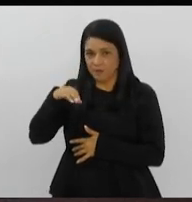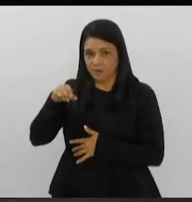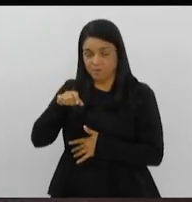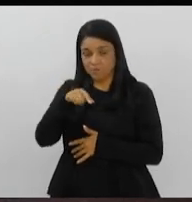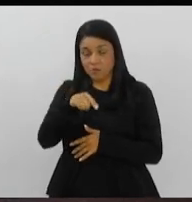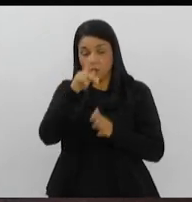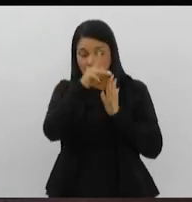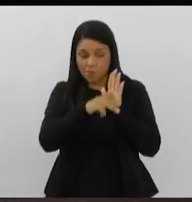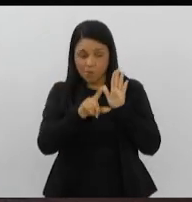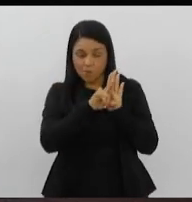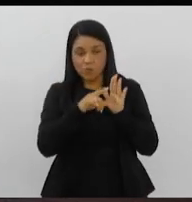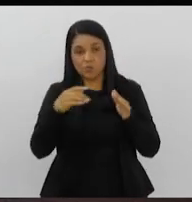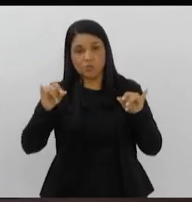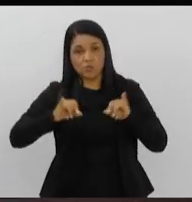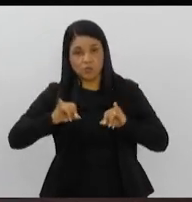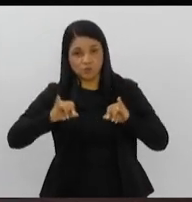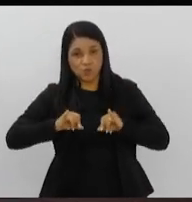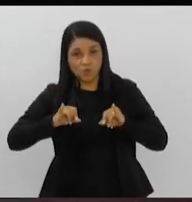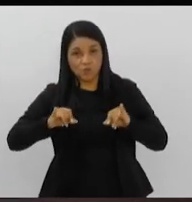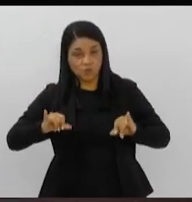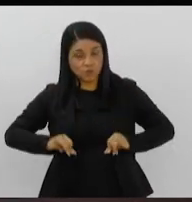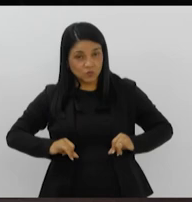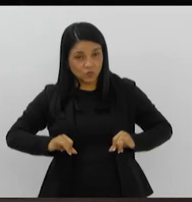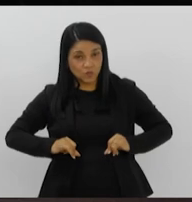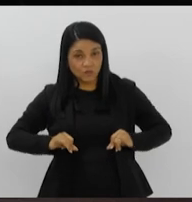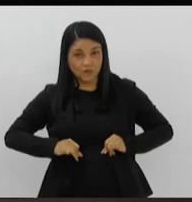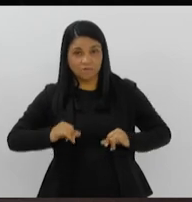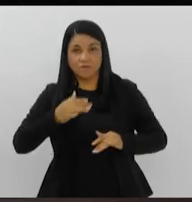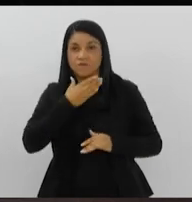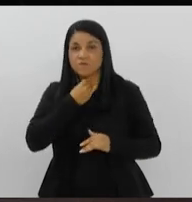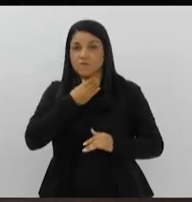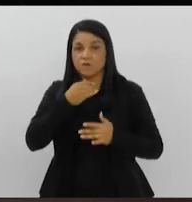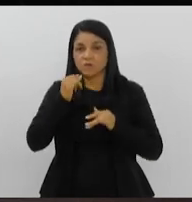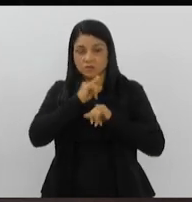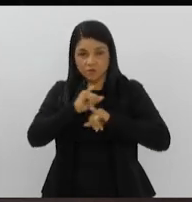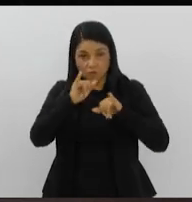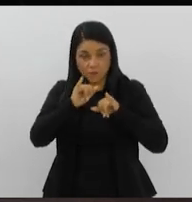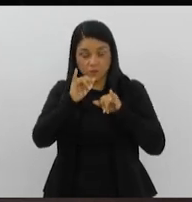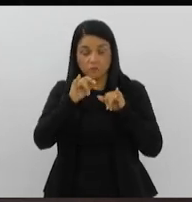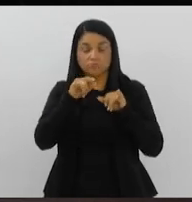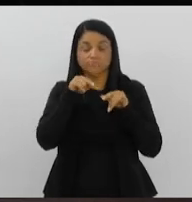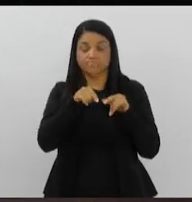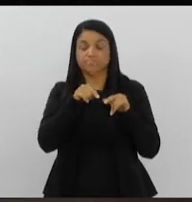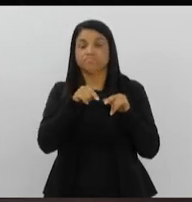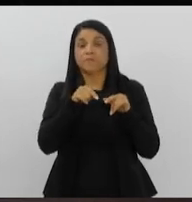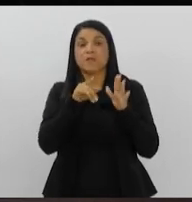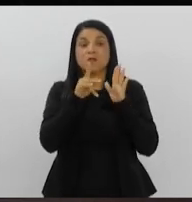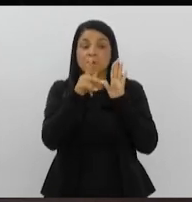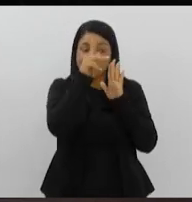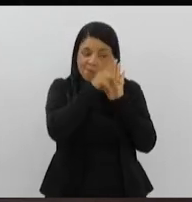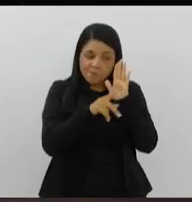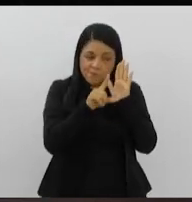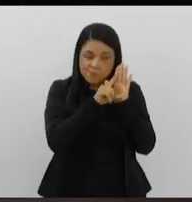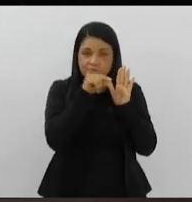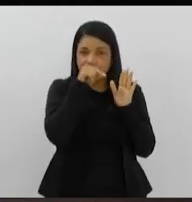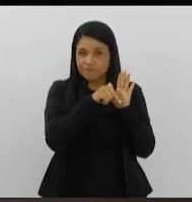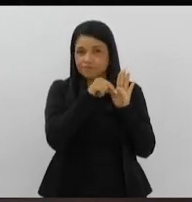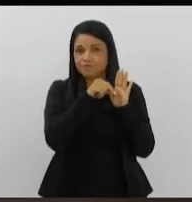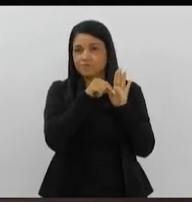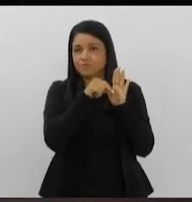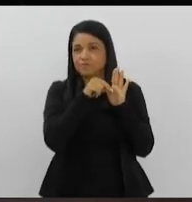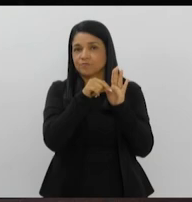sofra fake news, o que ele realmente diz. E o seu projeto diz o seguinte: primeira coisa, para